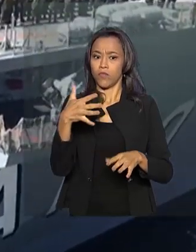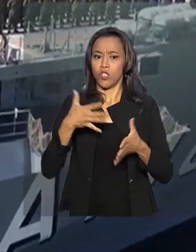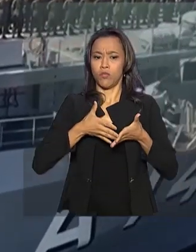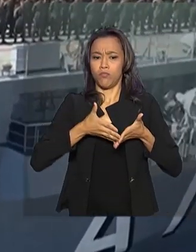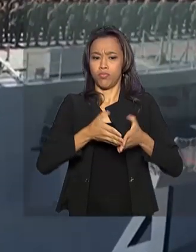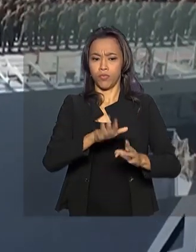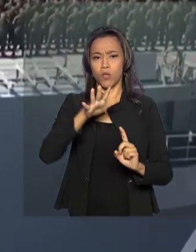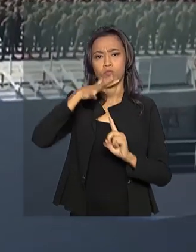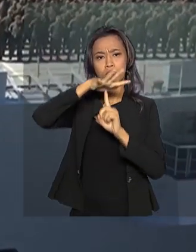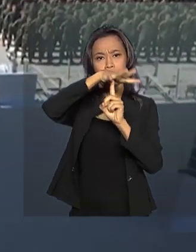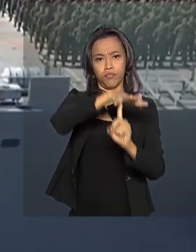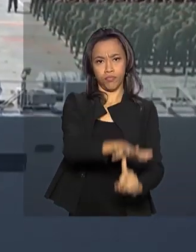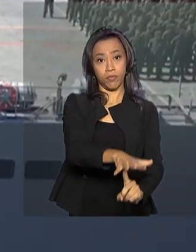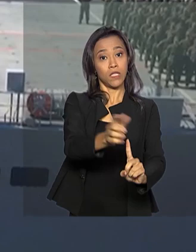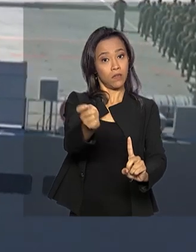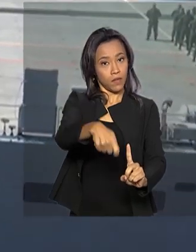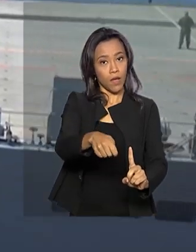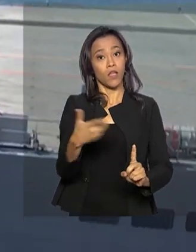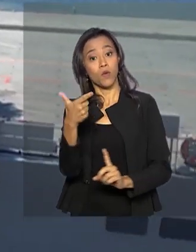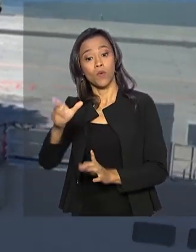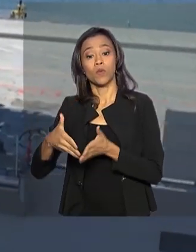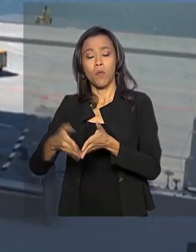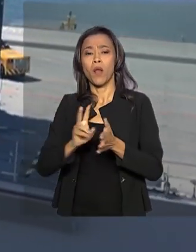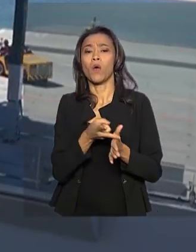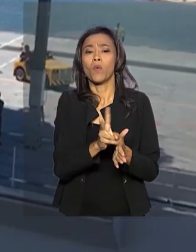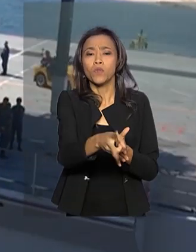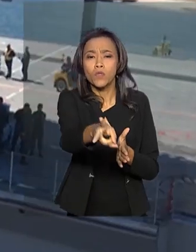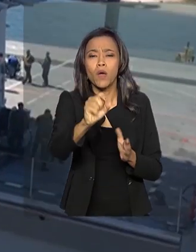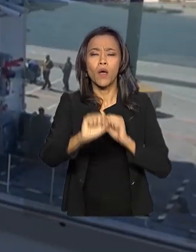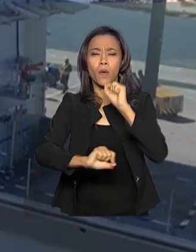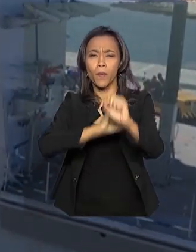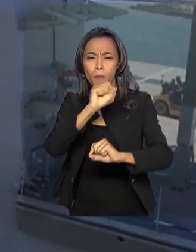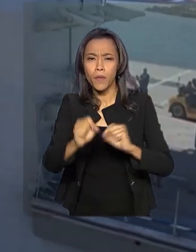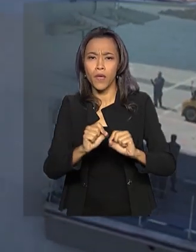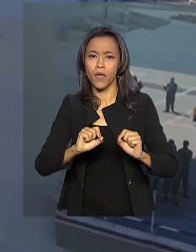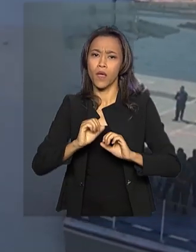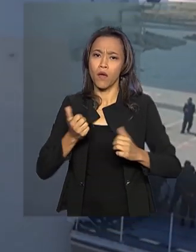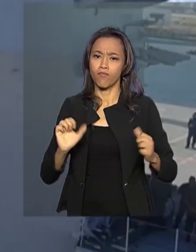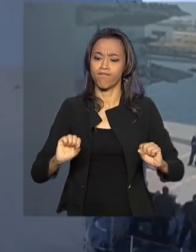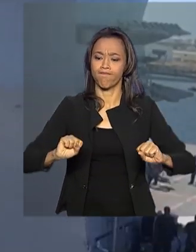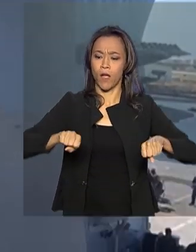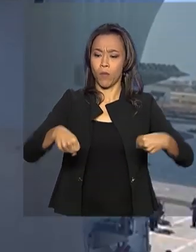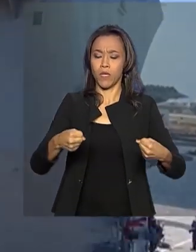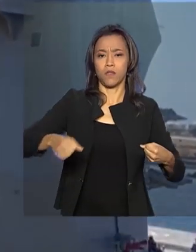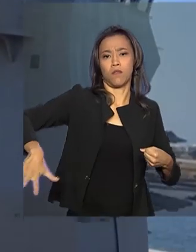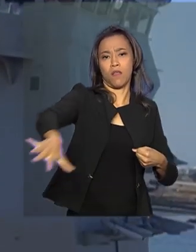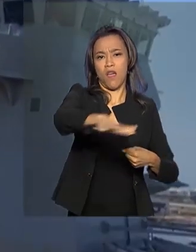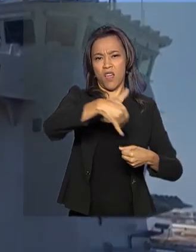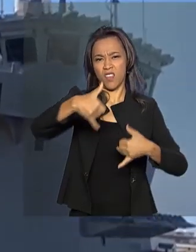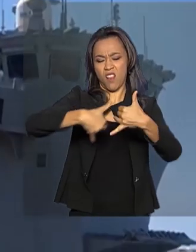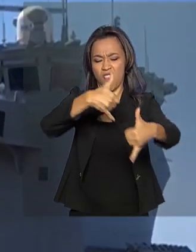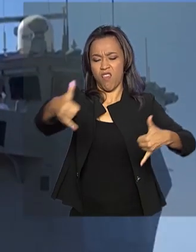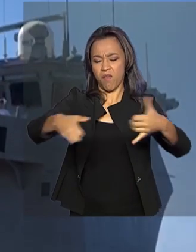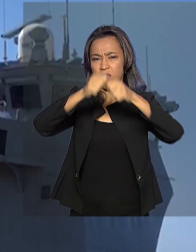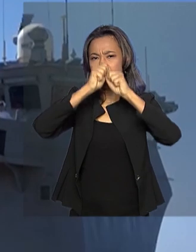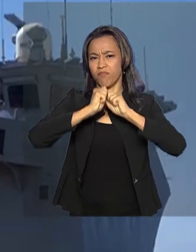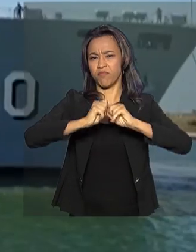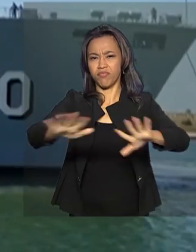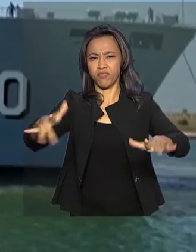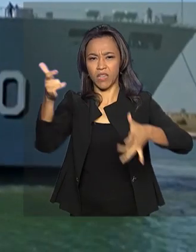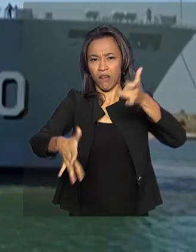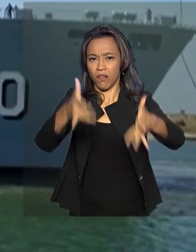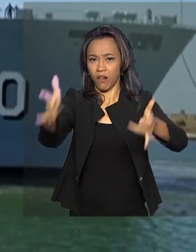navio Doca Bahia, para dar continuidade às ações de prevenção e recuperação das regiões afetadas pelas manchas de óleo.